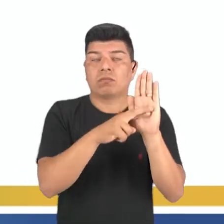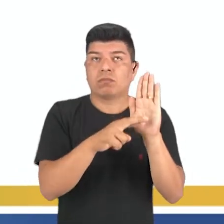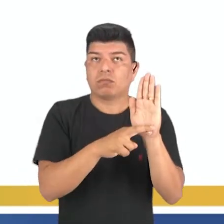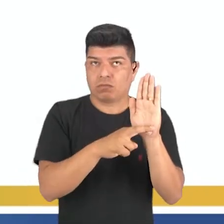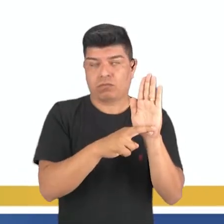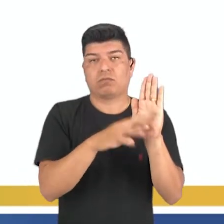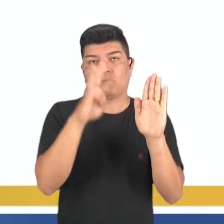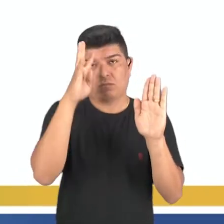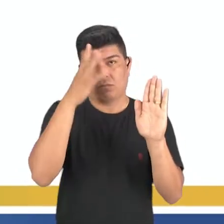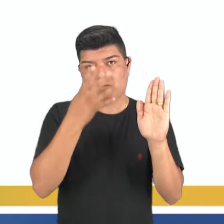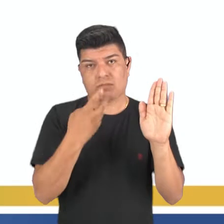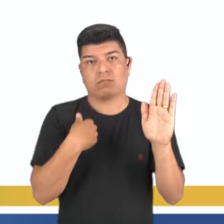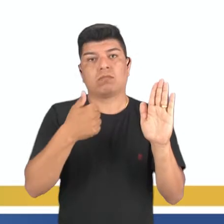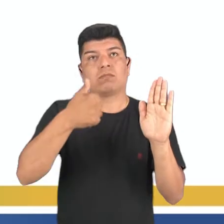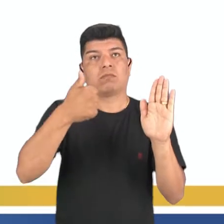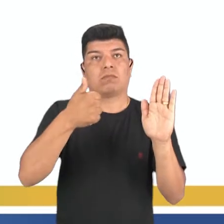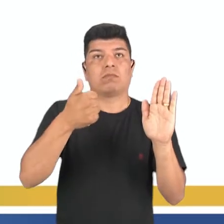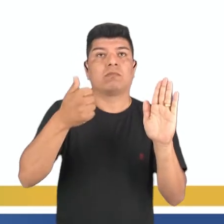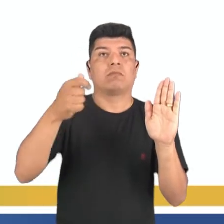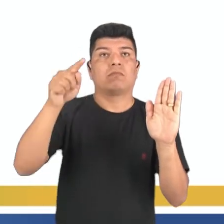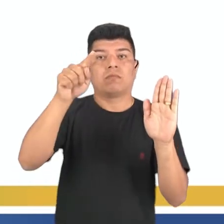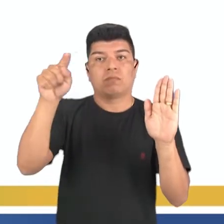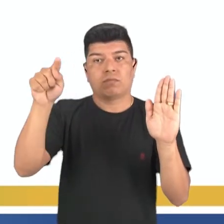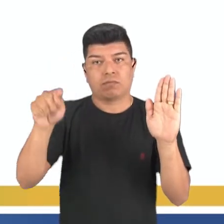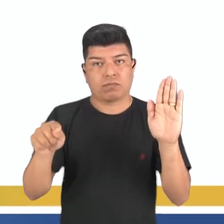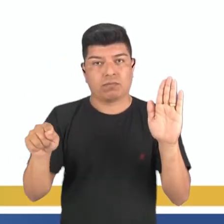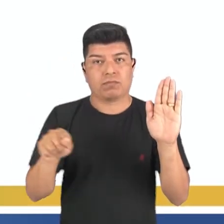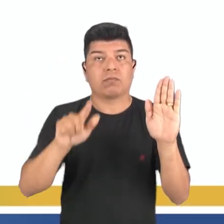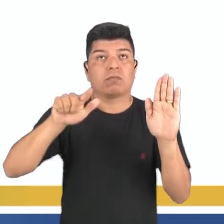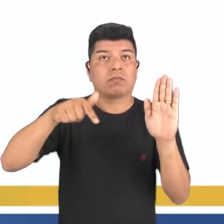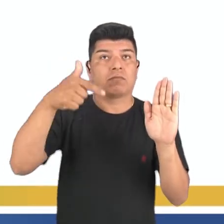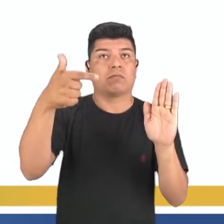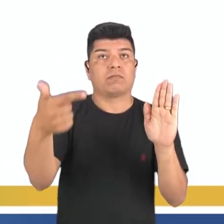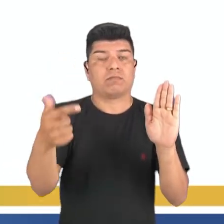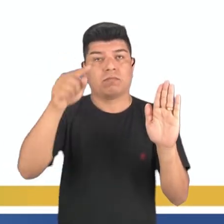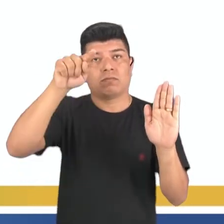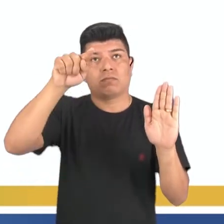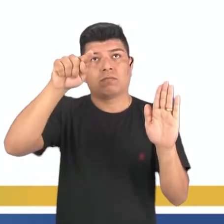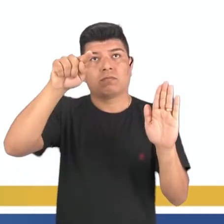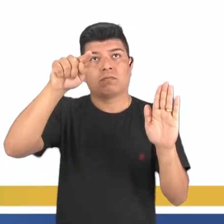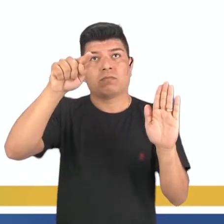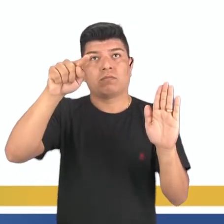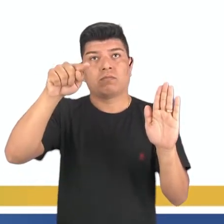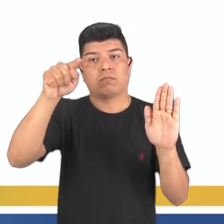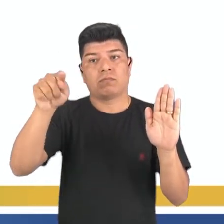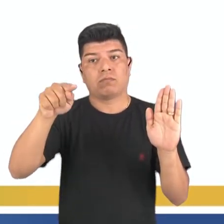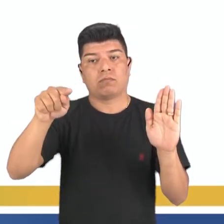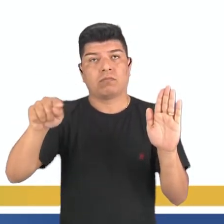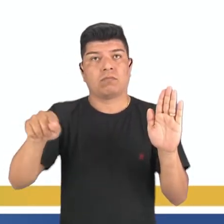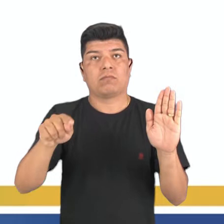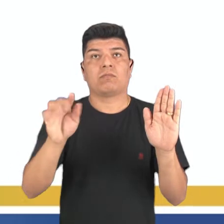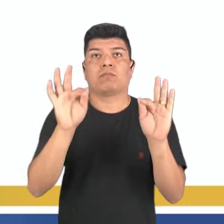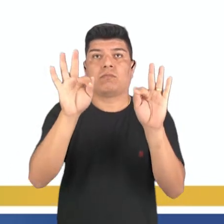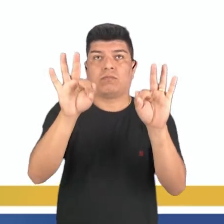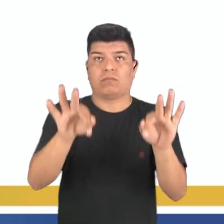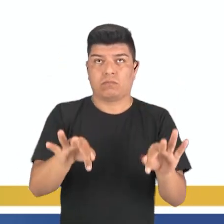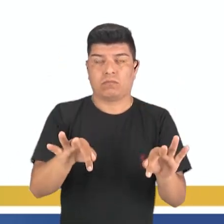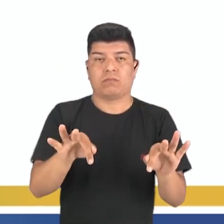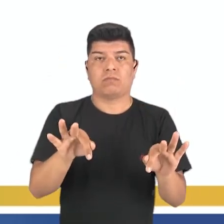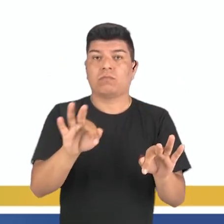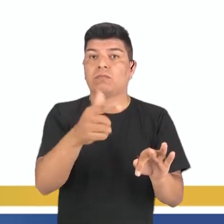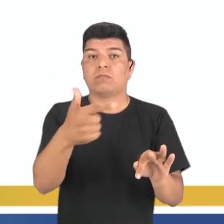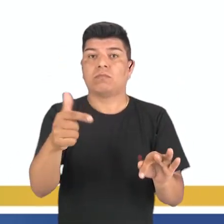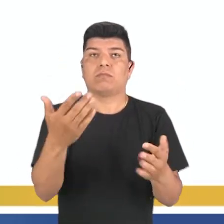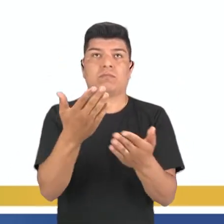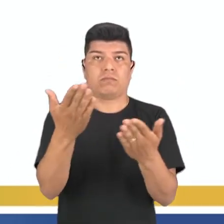de resolução. Primeiro parênteses, depois colchete e, se tivesse, por último chaves. Só que aí não tem, Então